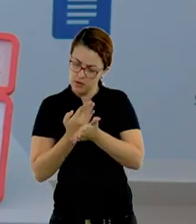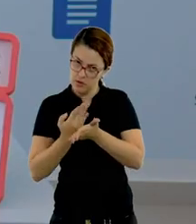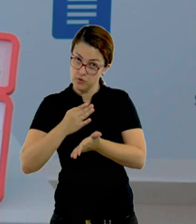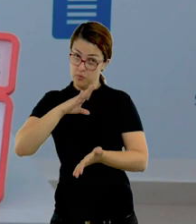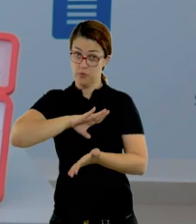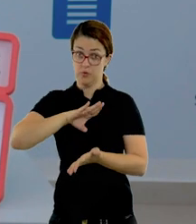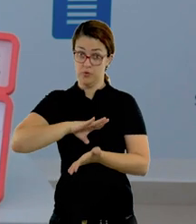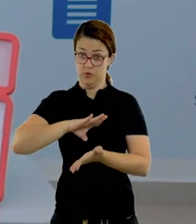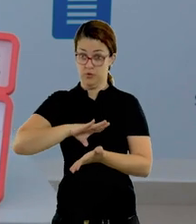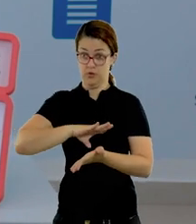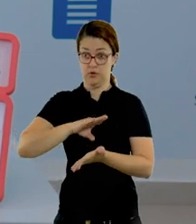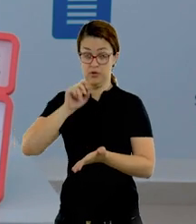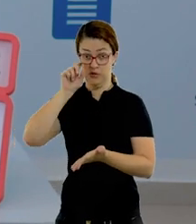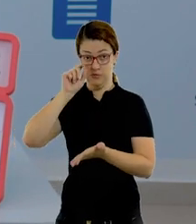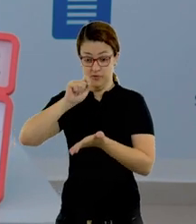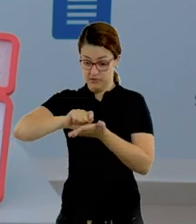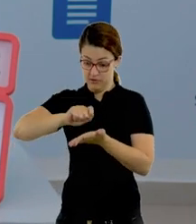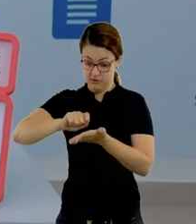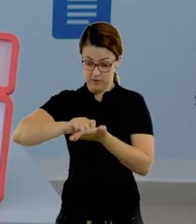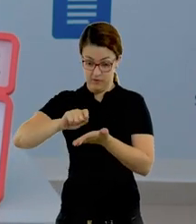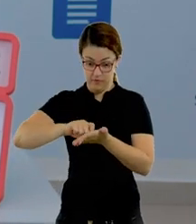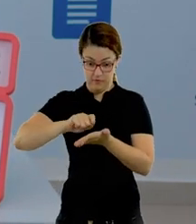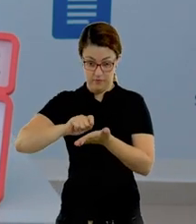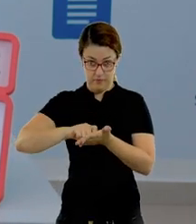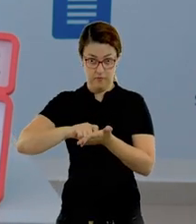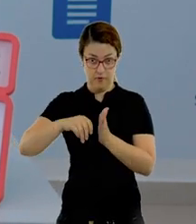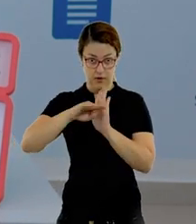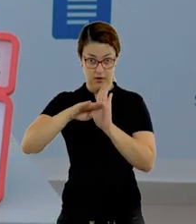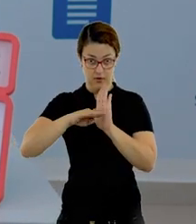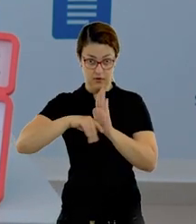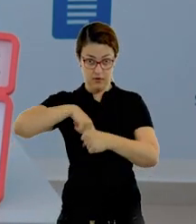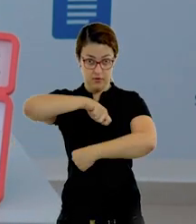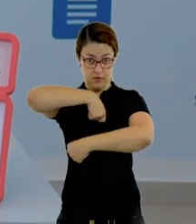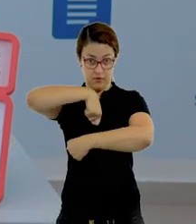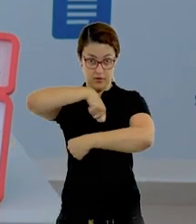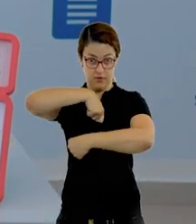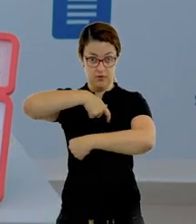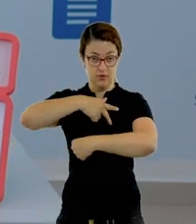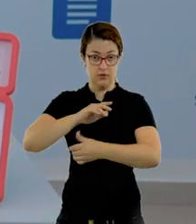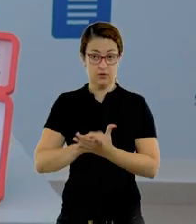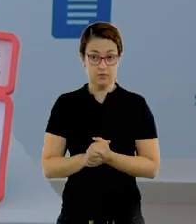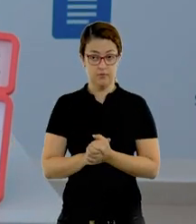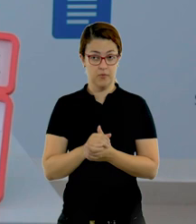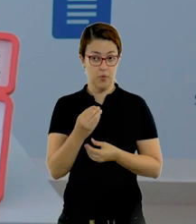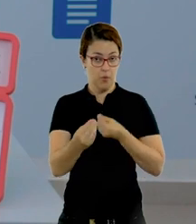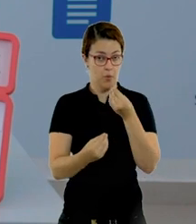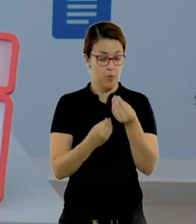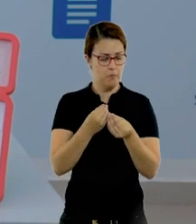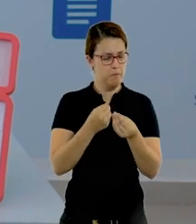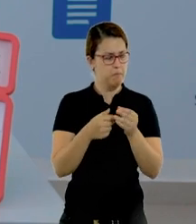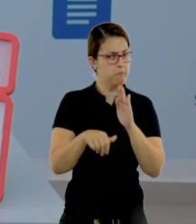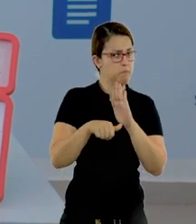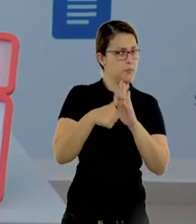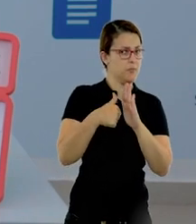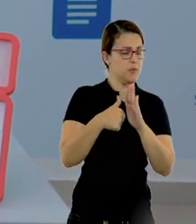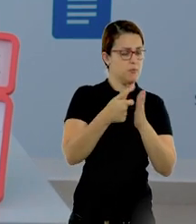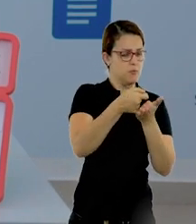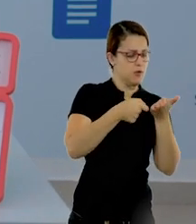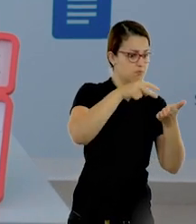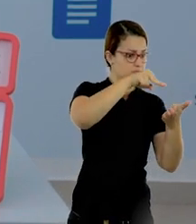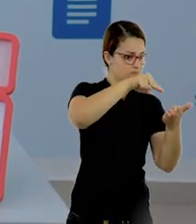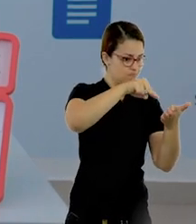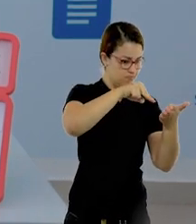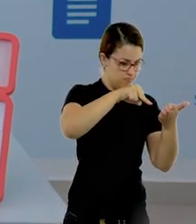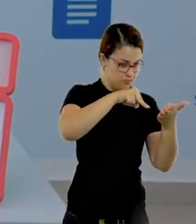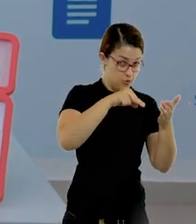língua portuguesa e vai escrever essa receita. Como? Dessa forma. Primeiro fazendo a leitura com o adulto em sua